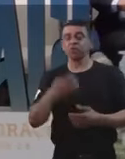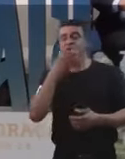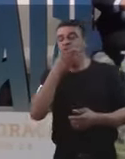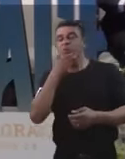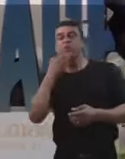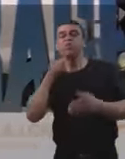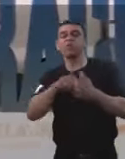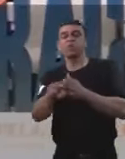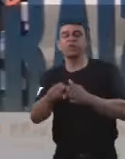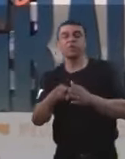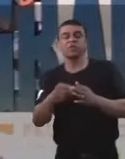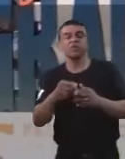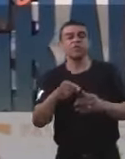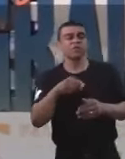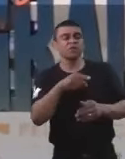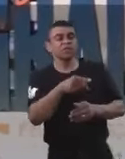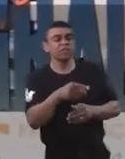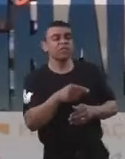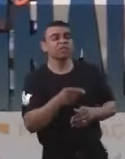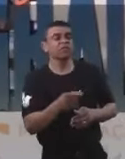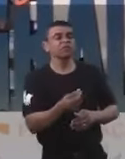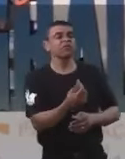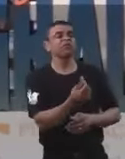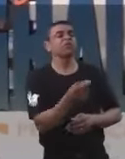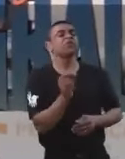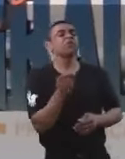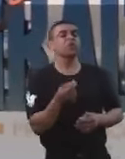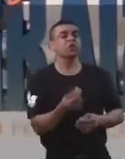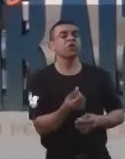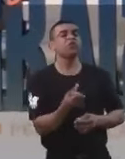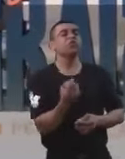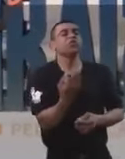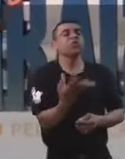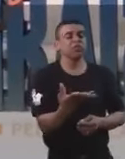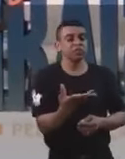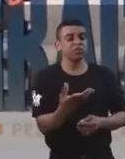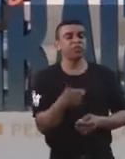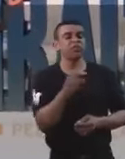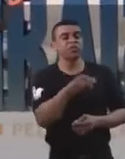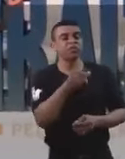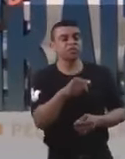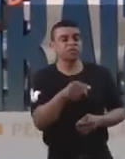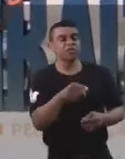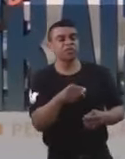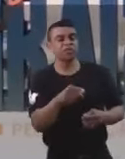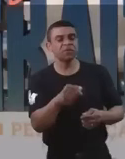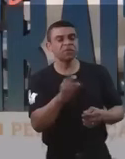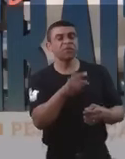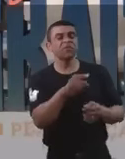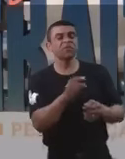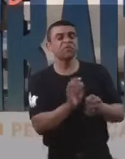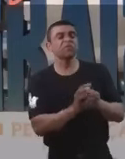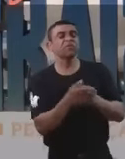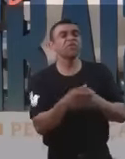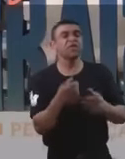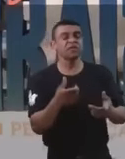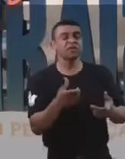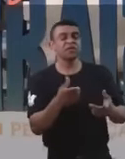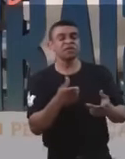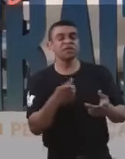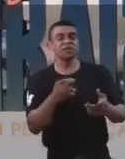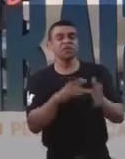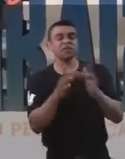O perfume vale 300, Jesus vale 30. Quanto vale sua Netflix? Sua assinatura na Premiere,